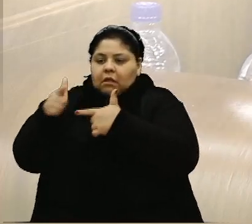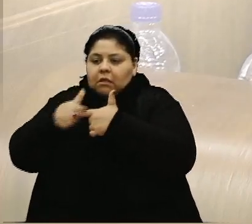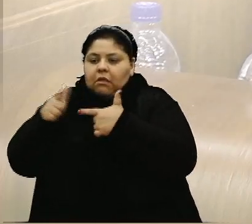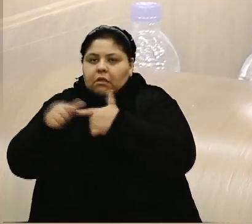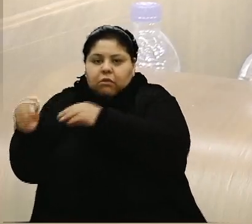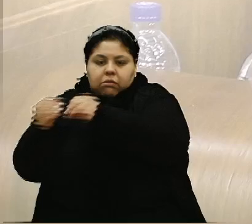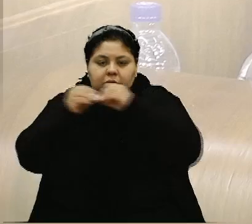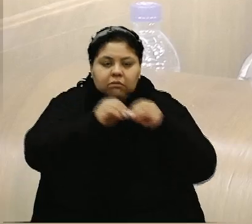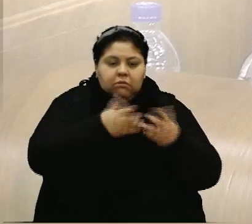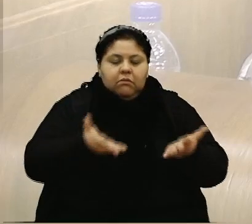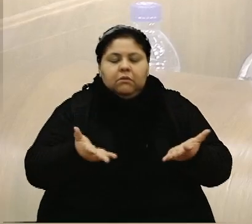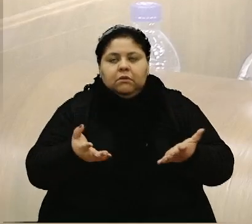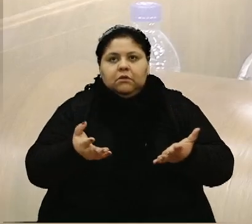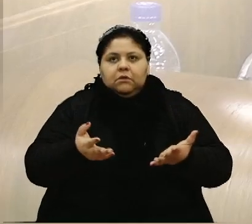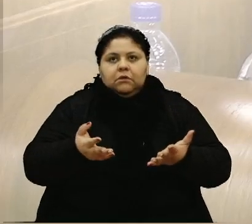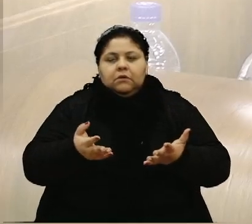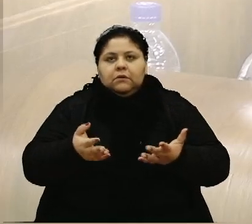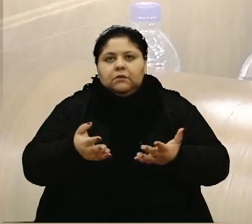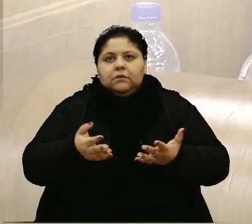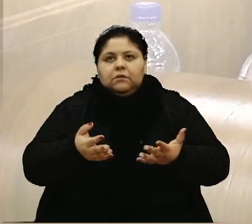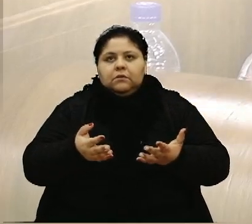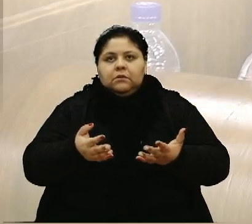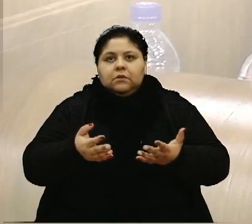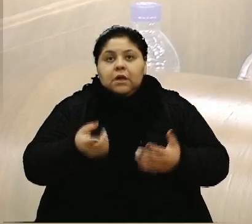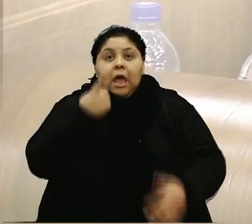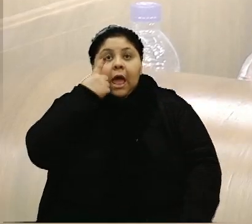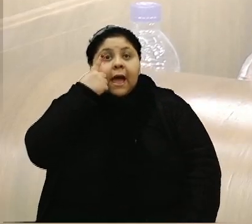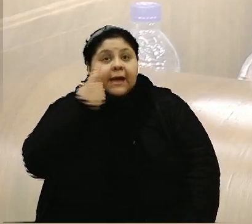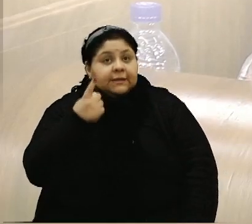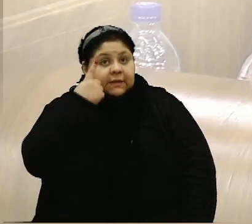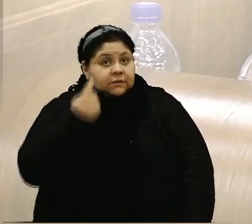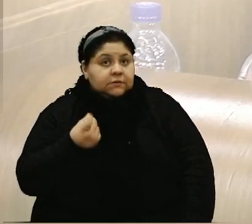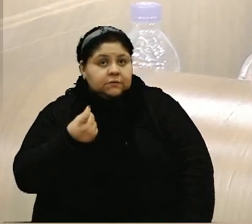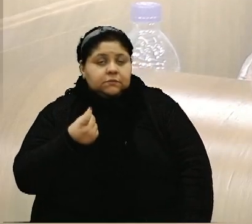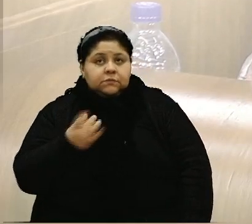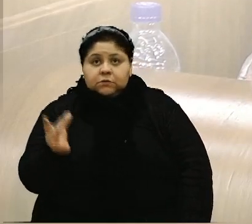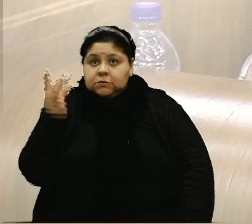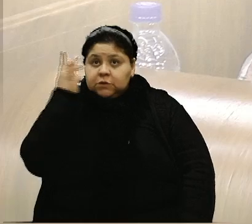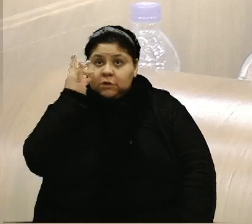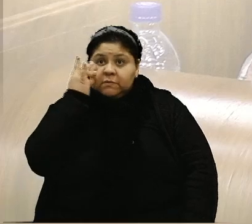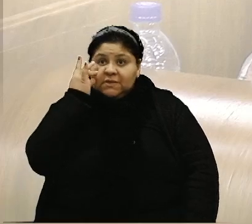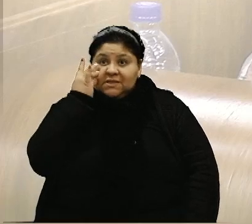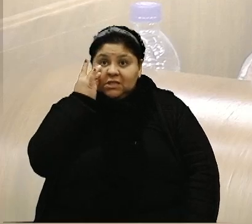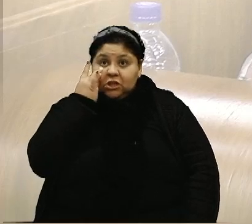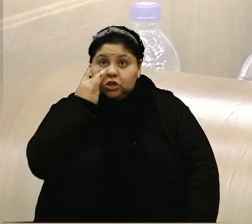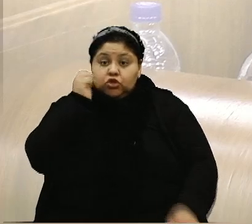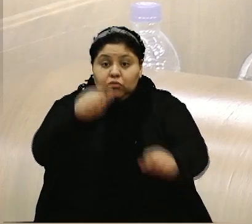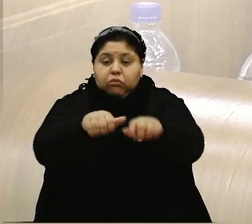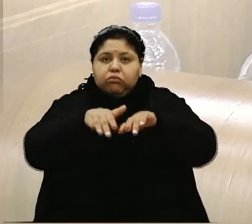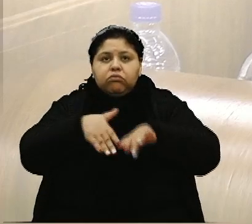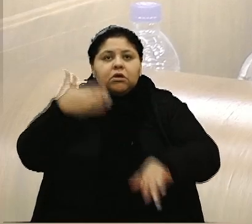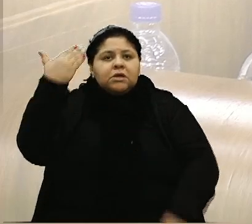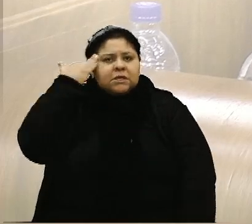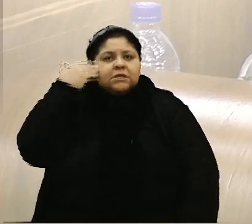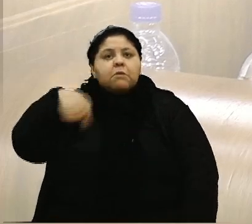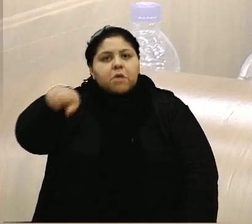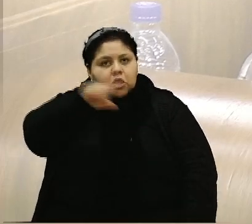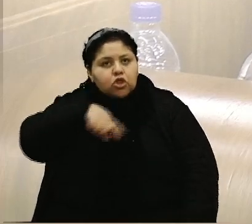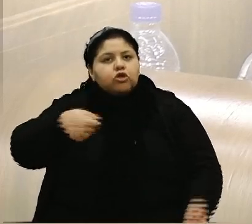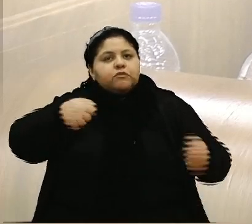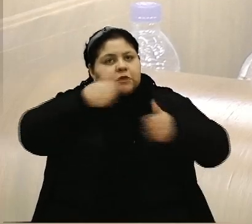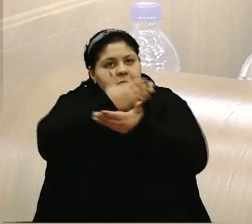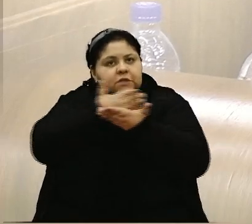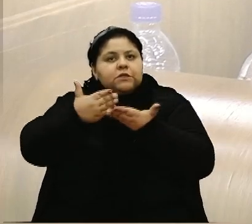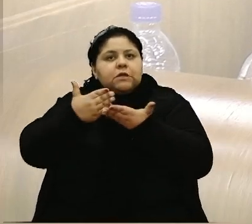deslocamento. Então, é muito interessante a presença dos senhores aqui e saber que nós precisamos iniciar